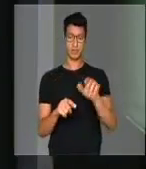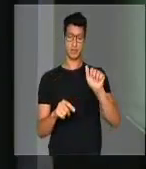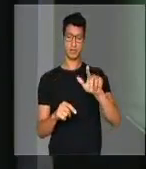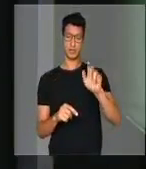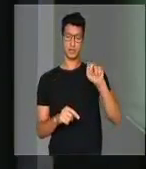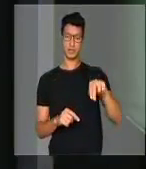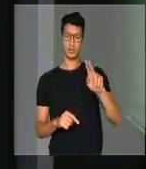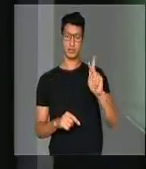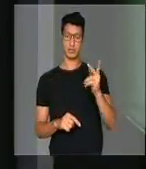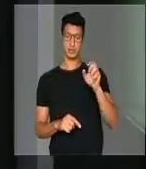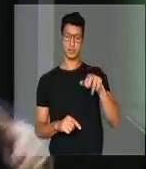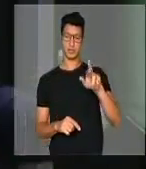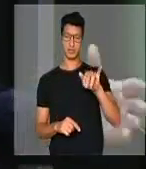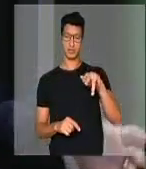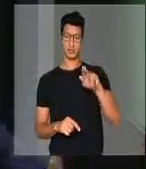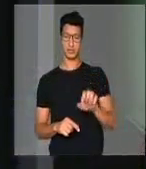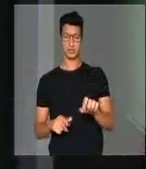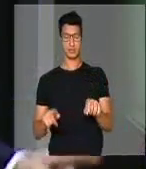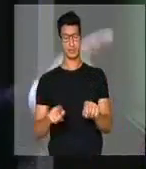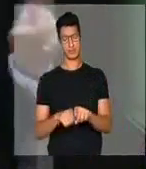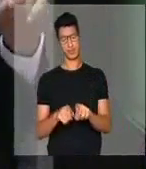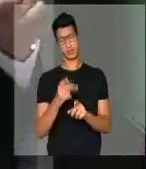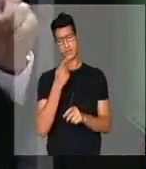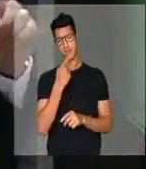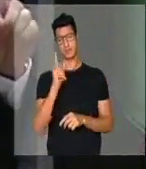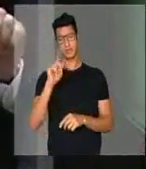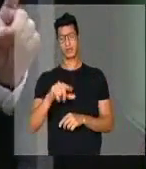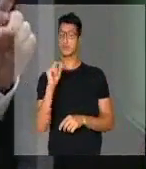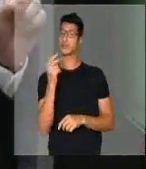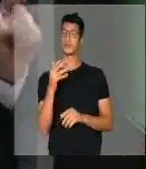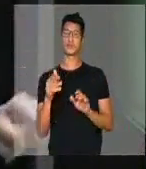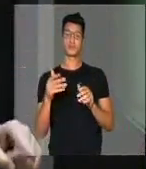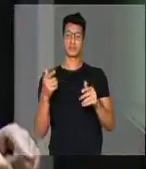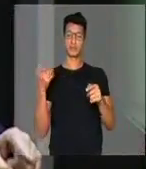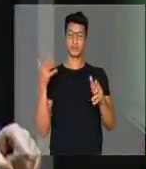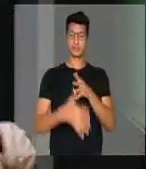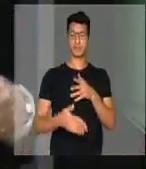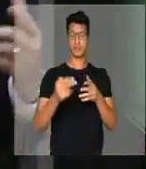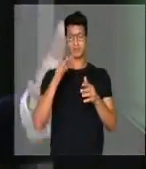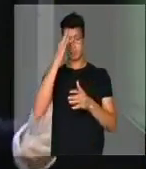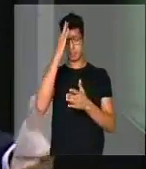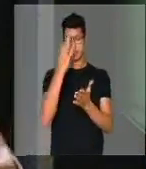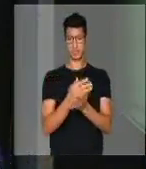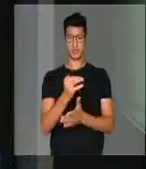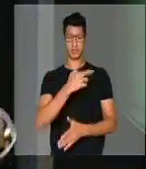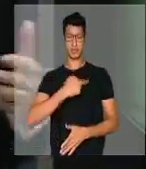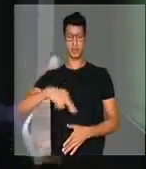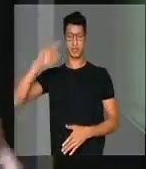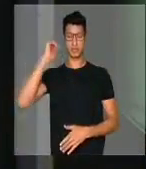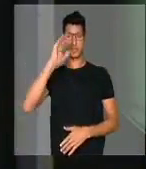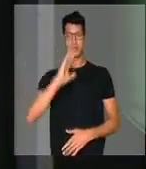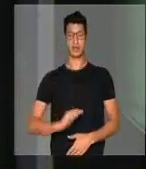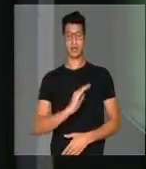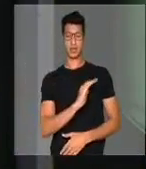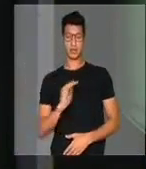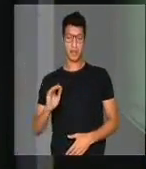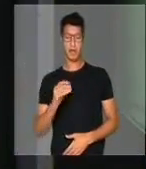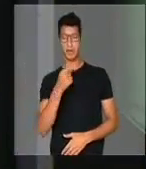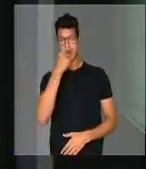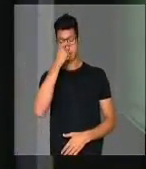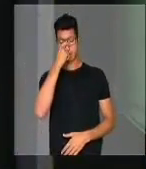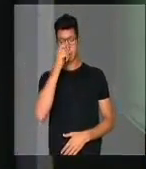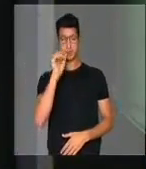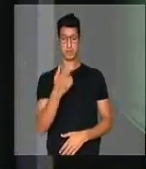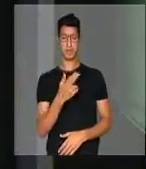da Frente em Defesa da Vida e da Família, e tantos outros parlamentares, até que não professam fé religiosa, católica ou evangélica,